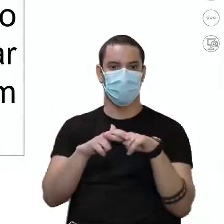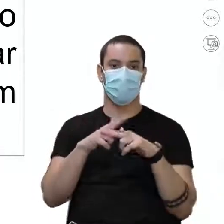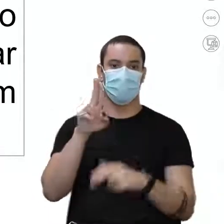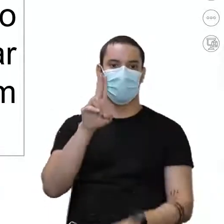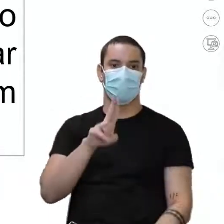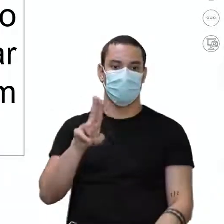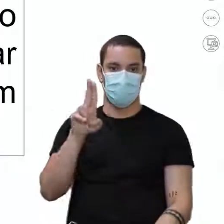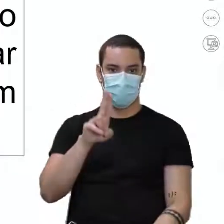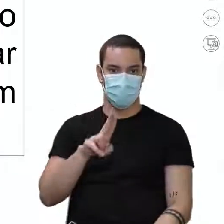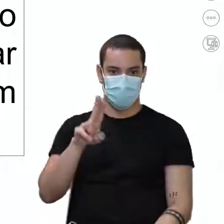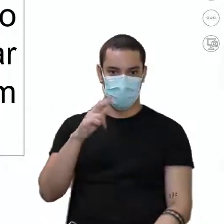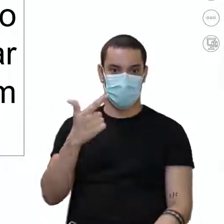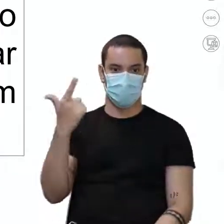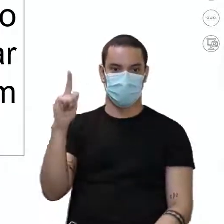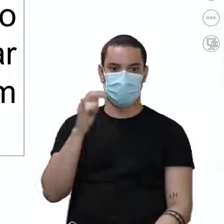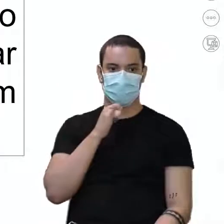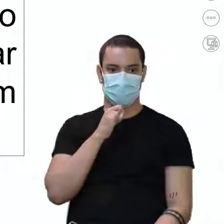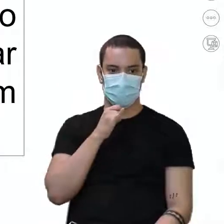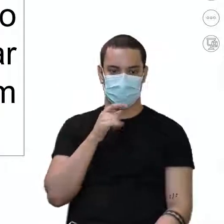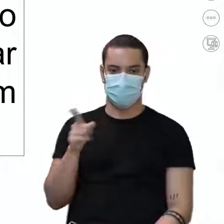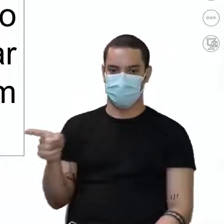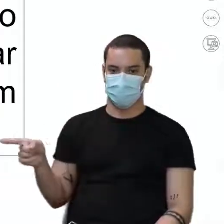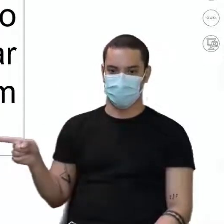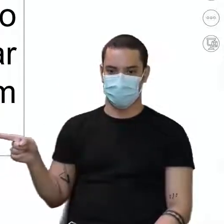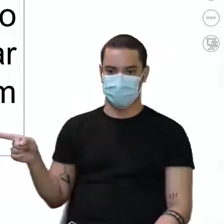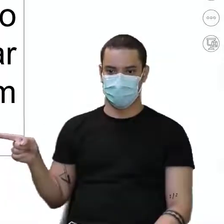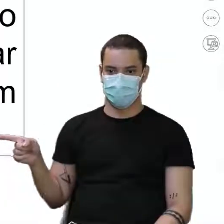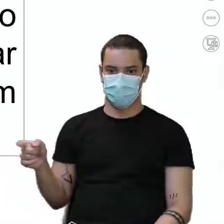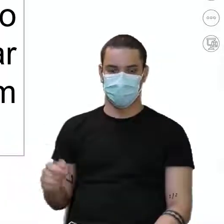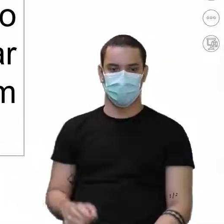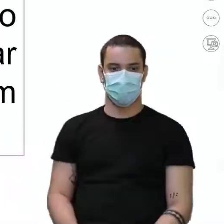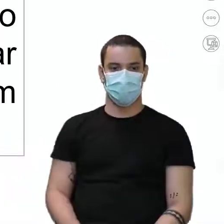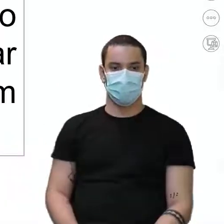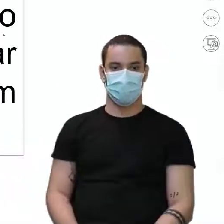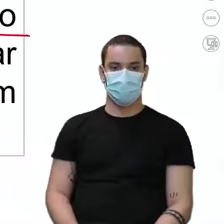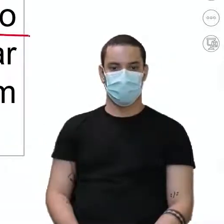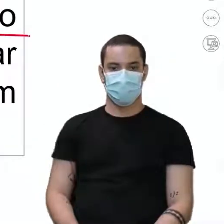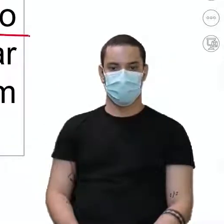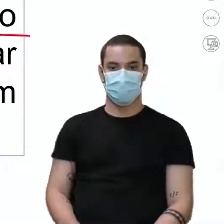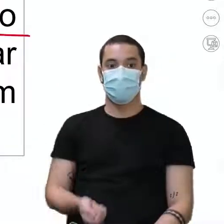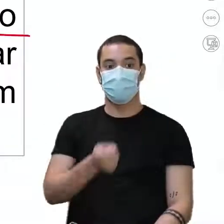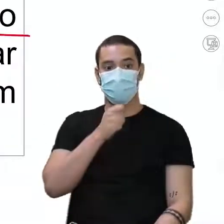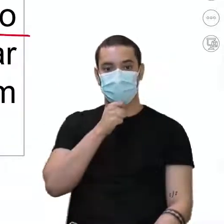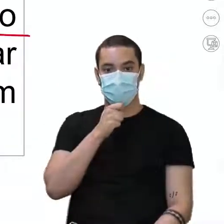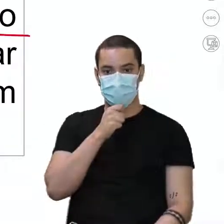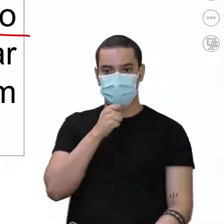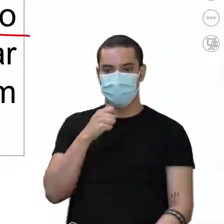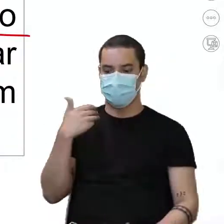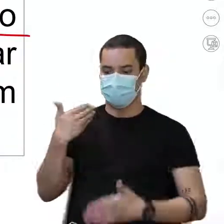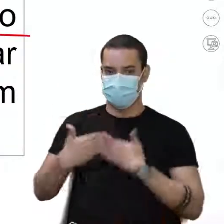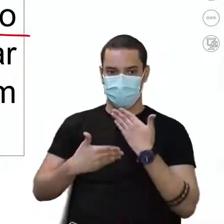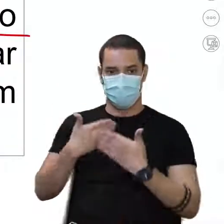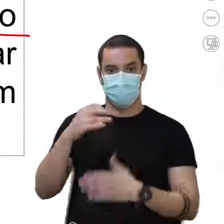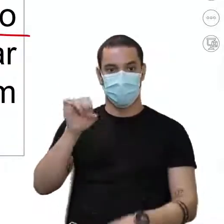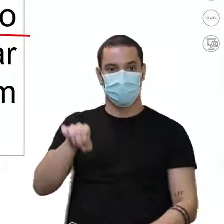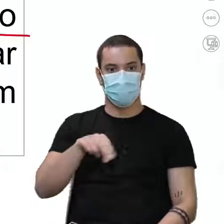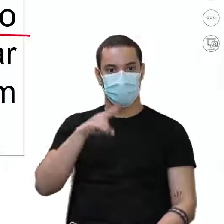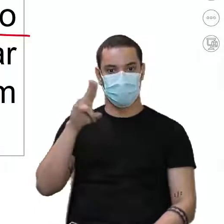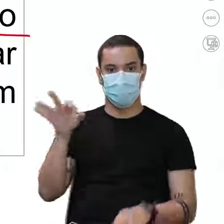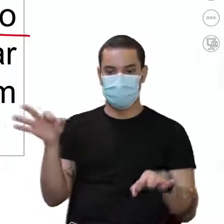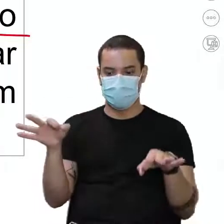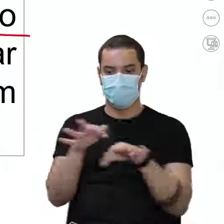questão do how long, ou saber a duração de uma atividade que ainda está acontecendo ou que acabou